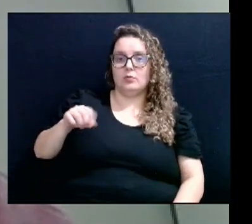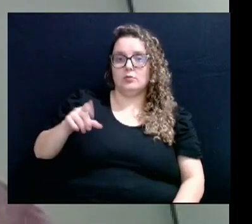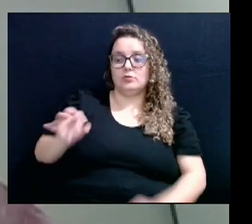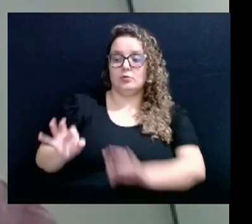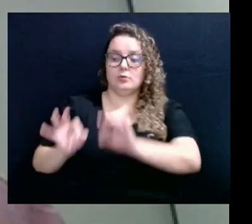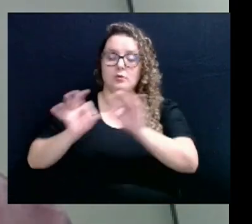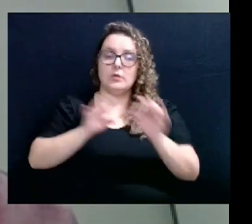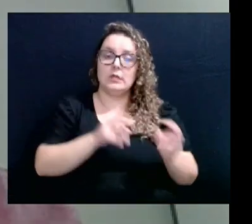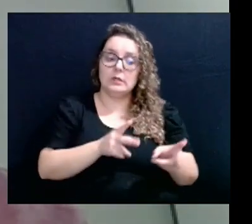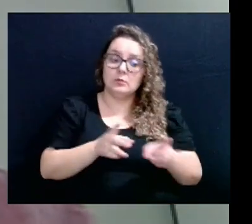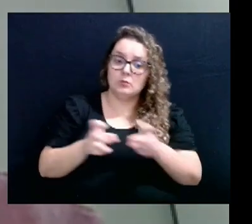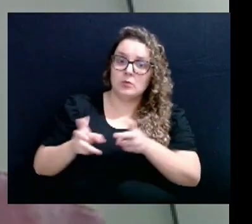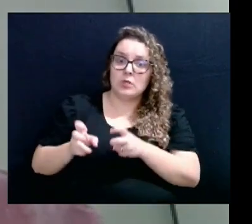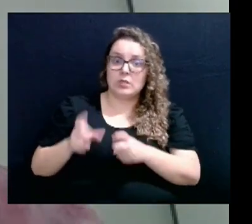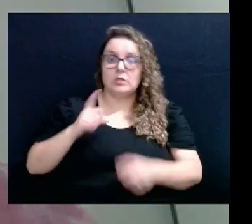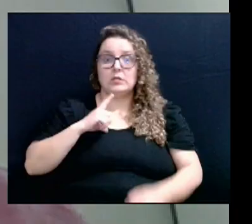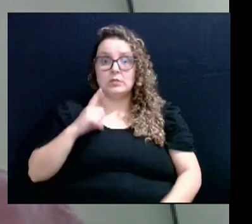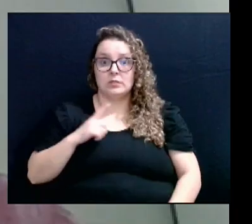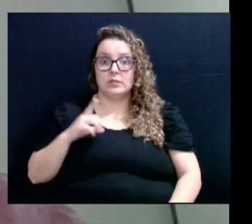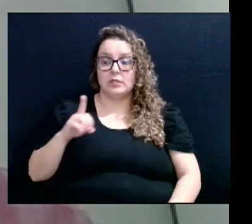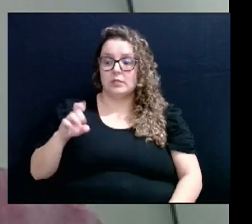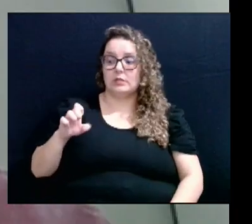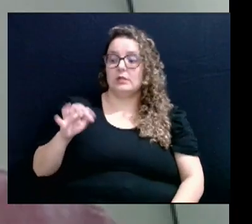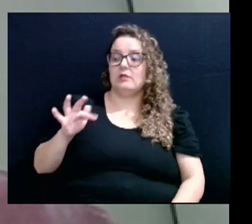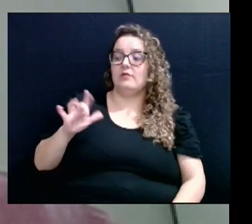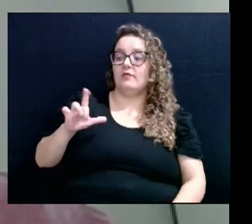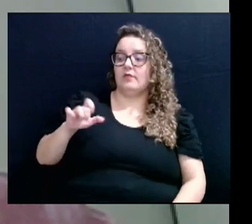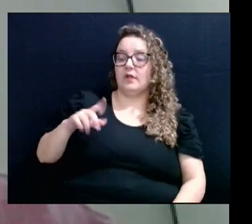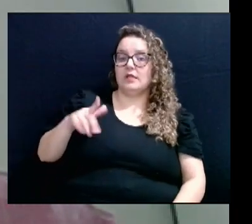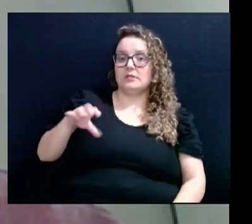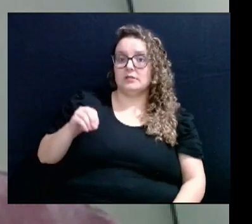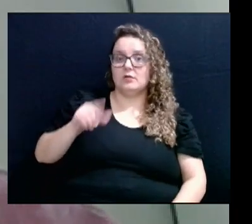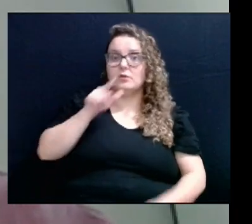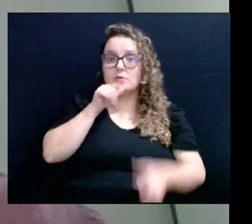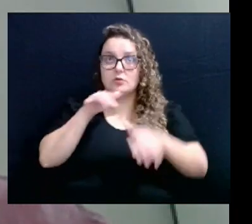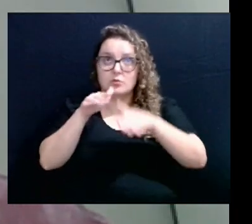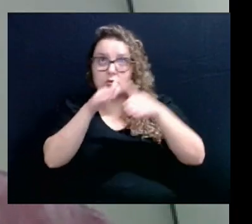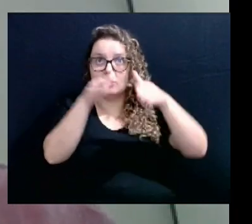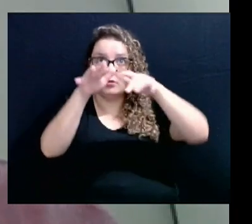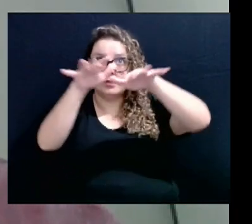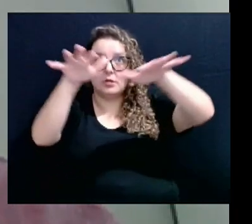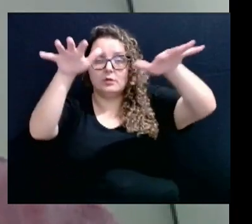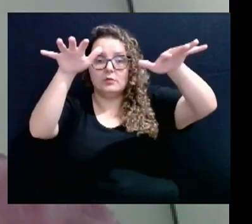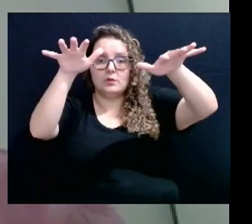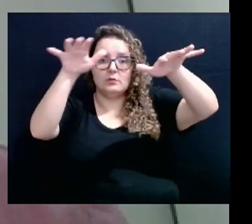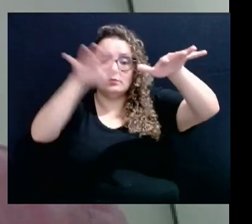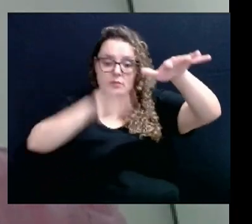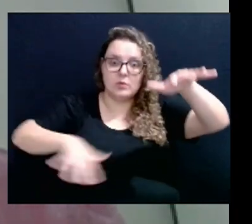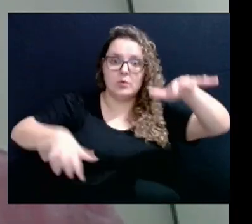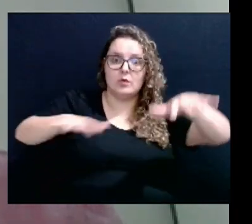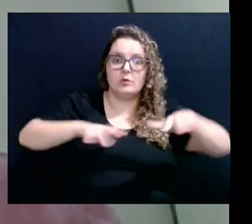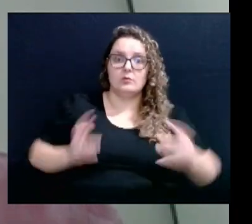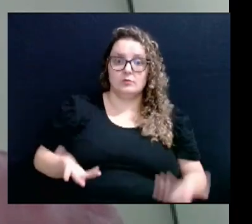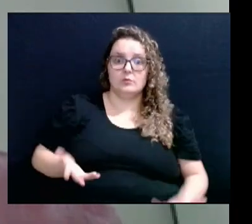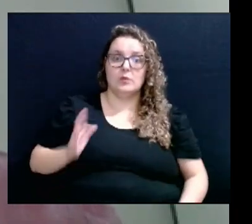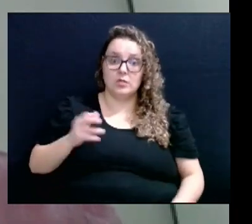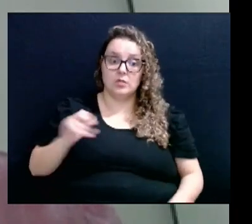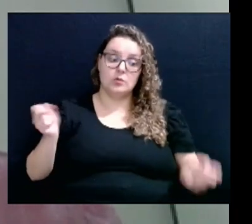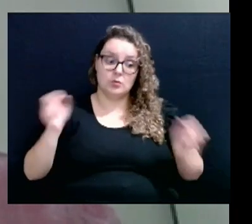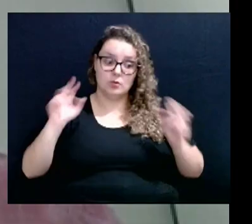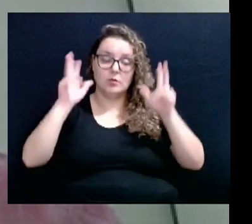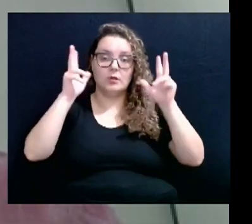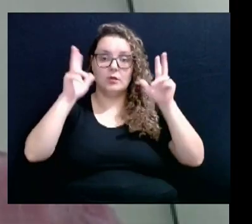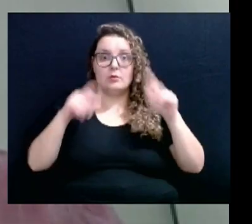gente tem essa deflexão desses rios voadores aqui para a região, a gente já acende o alerta para a possibilidade